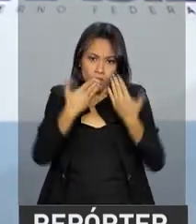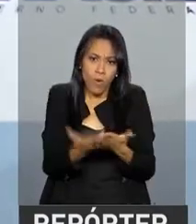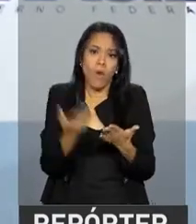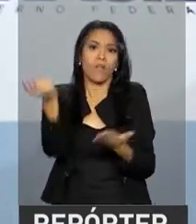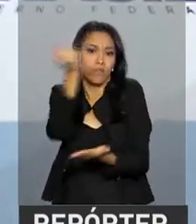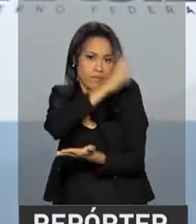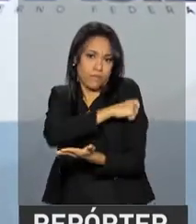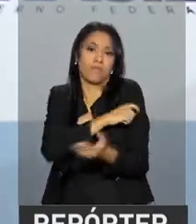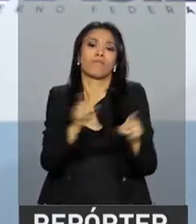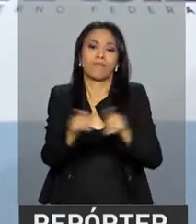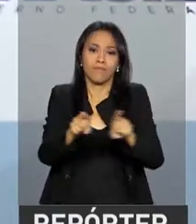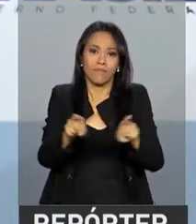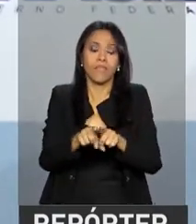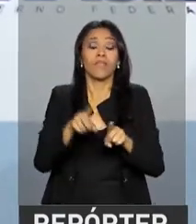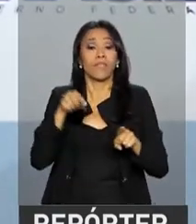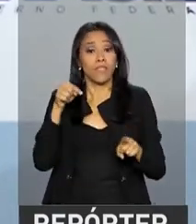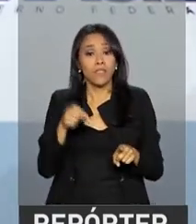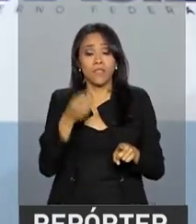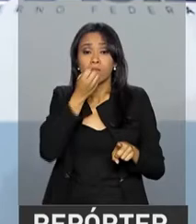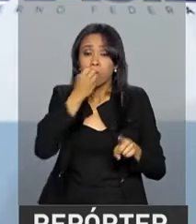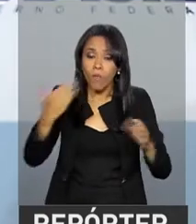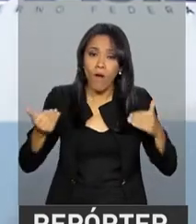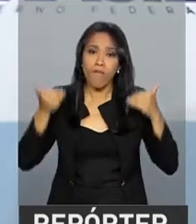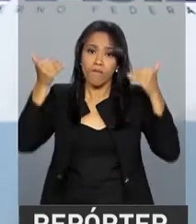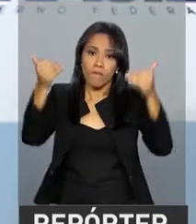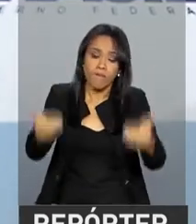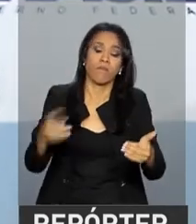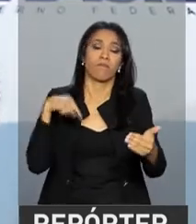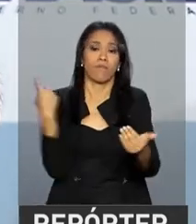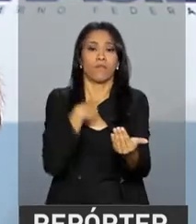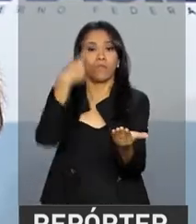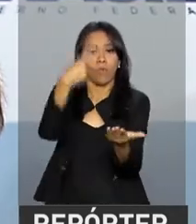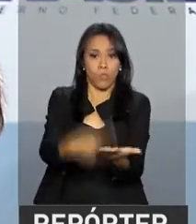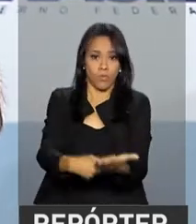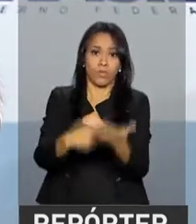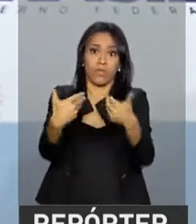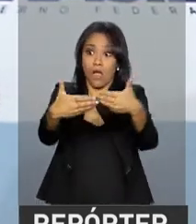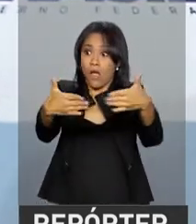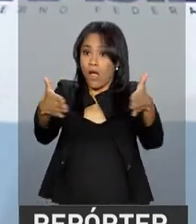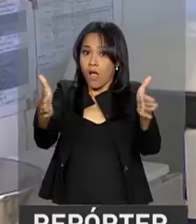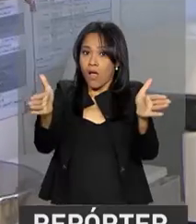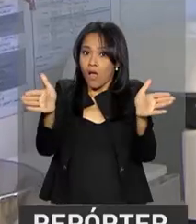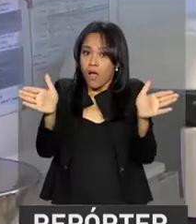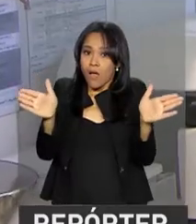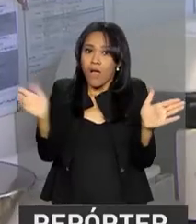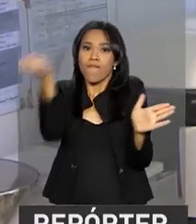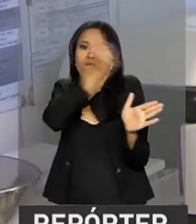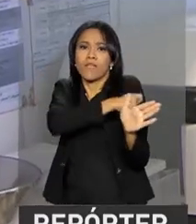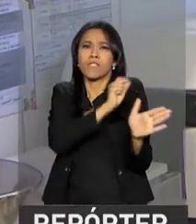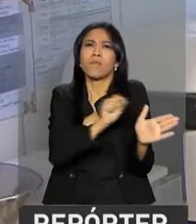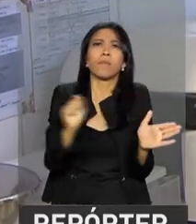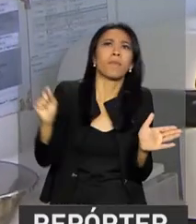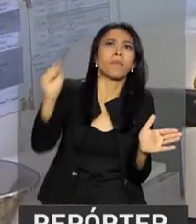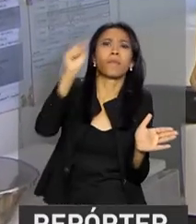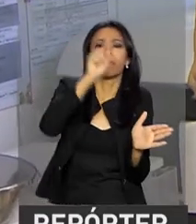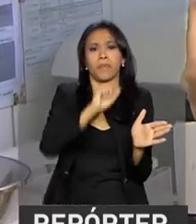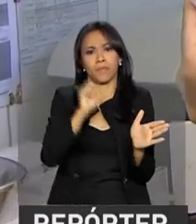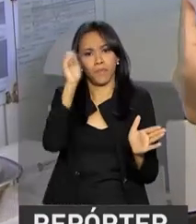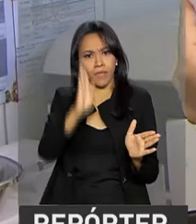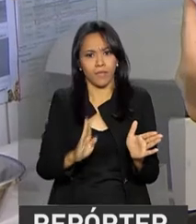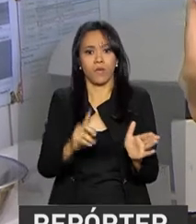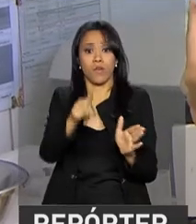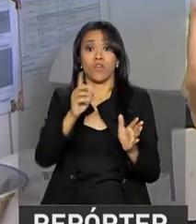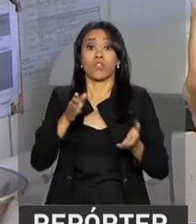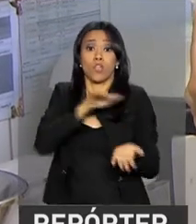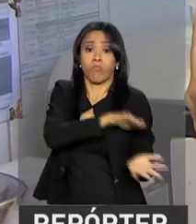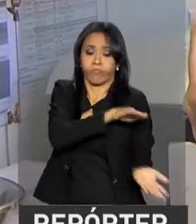para esse nosso compromisso de ampliar a cobertura vacinal o ministério da saúde enviou mais de